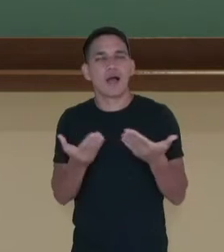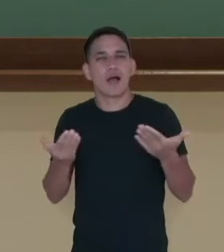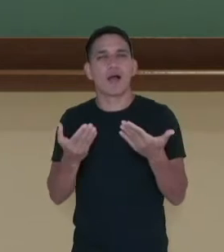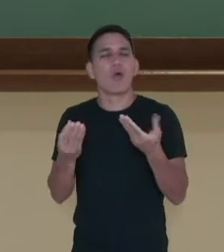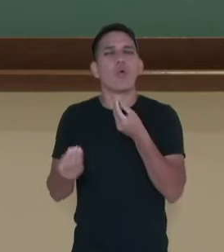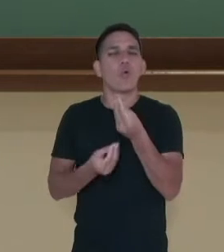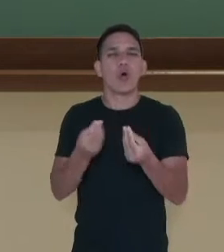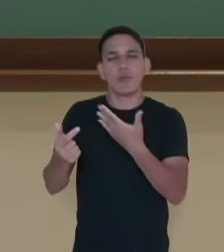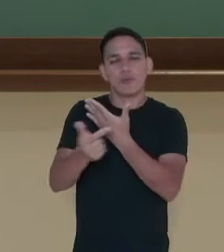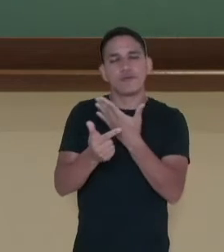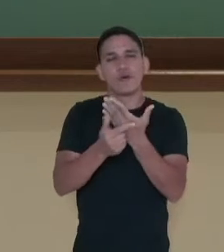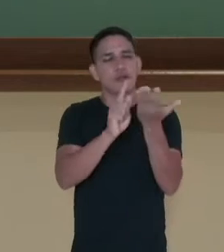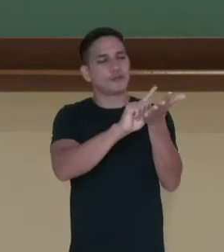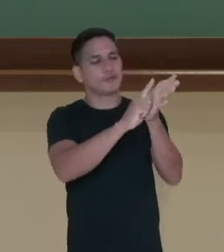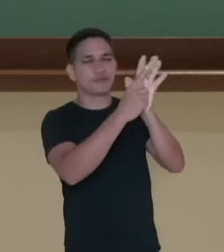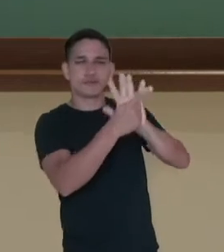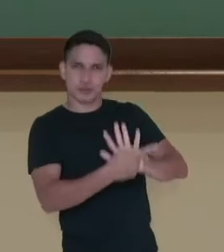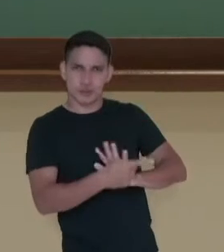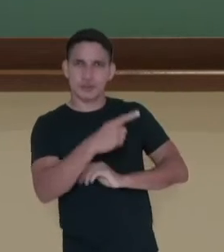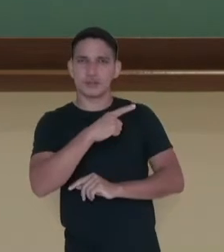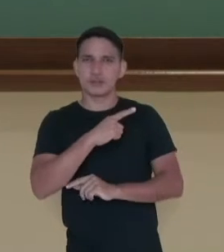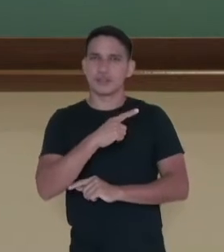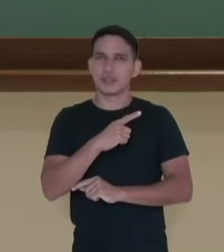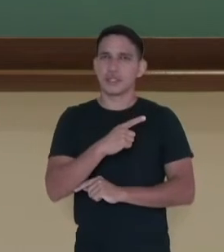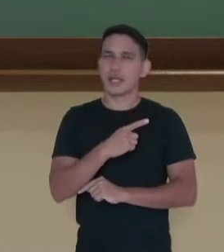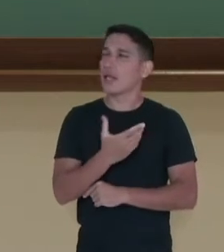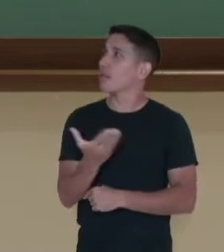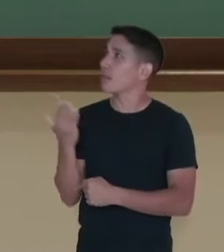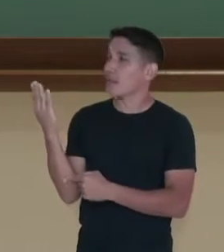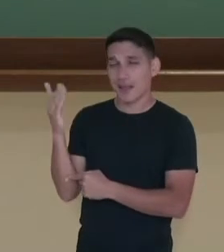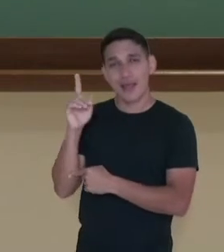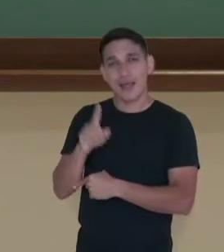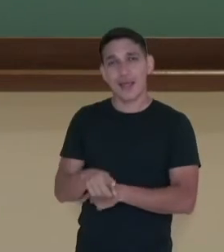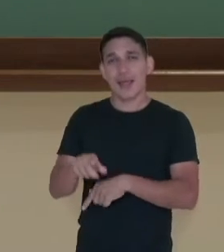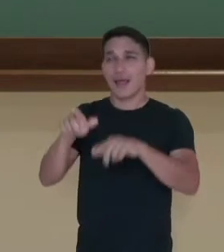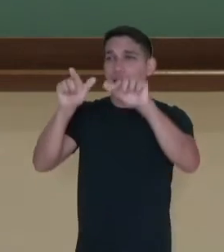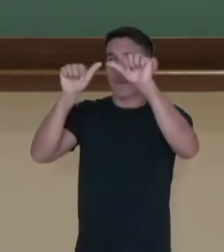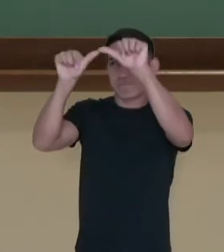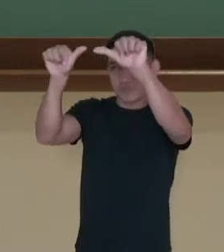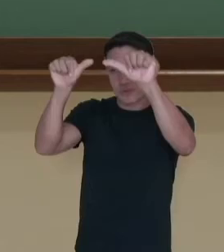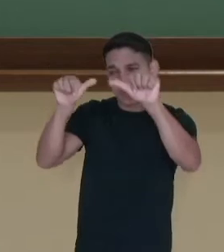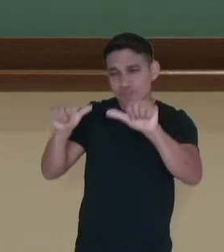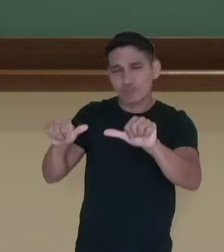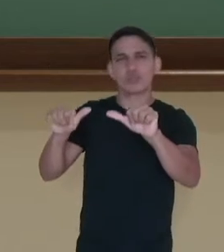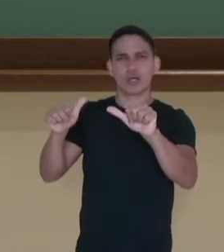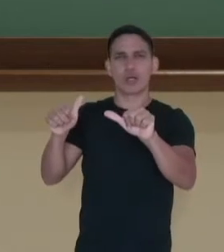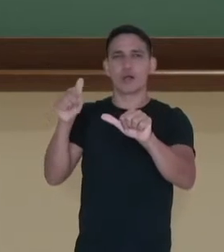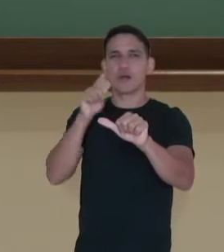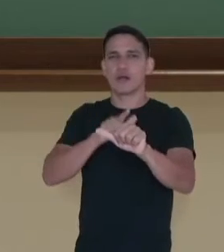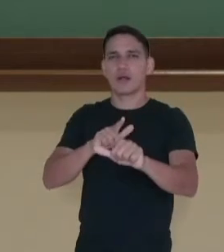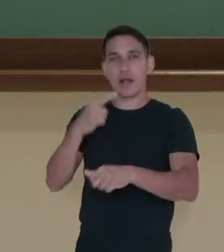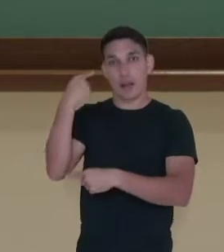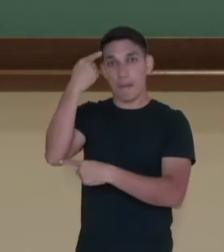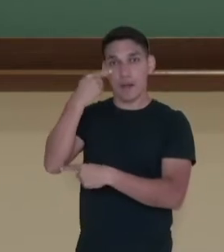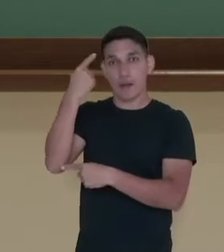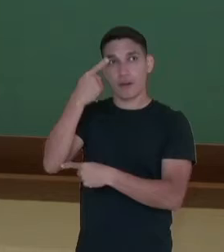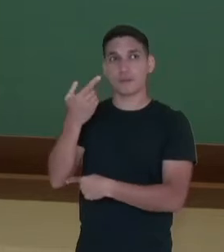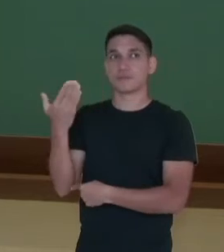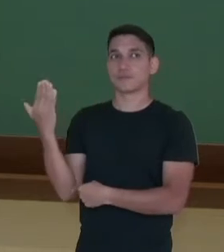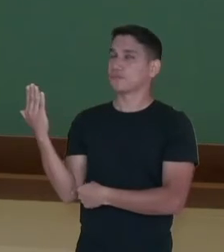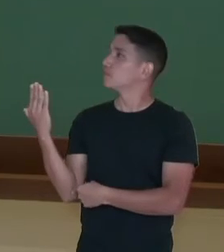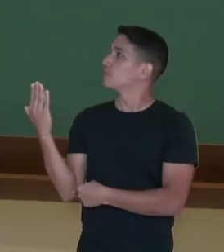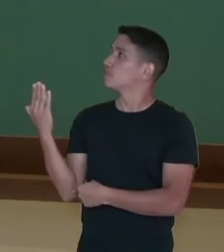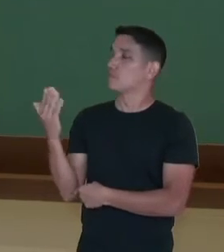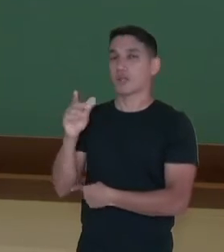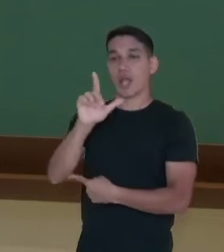sobre este gênero textual, folheto, tá? Em língua espanhola se escreve com doble